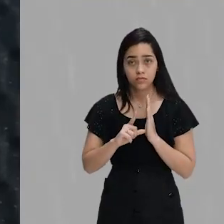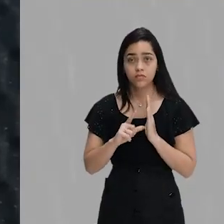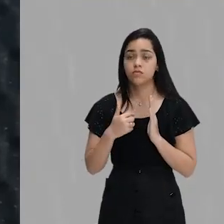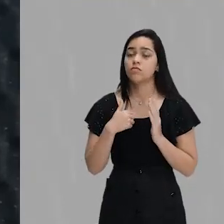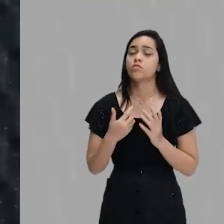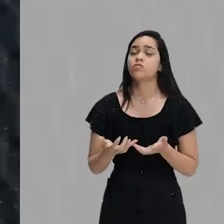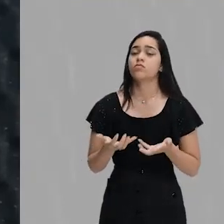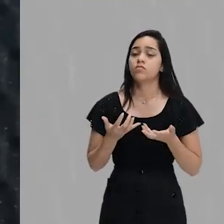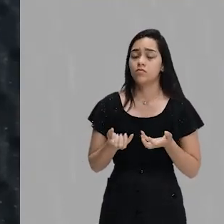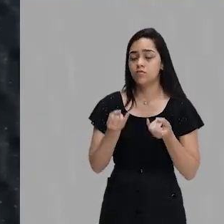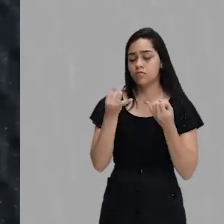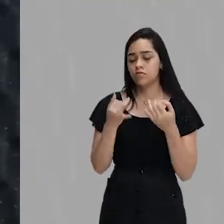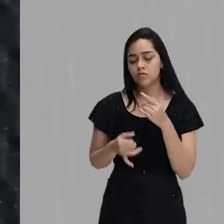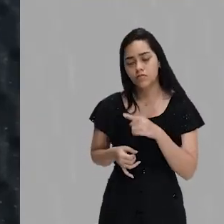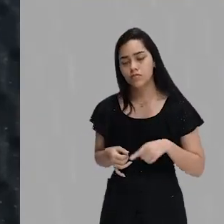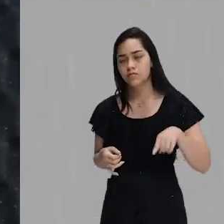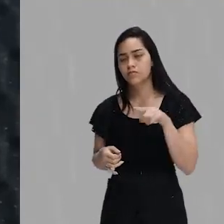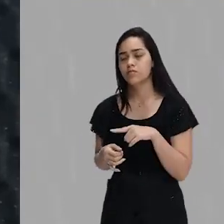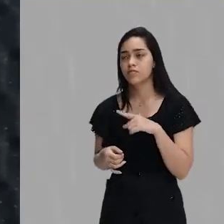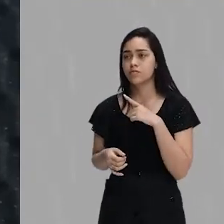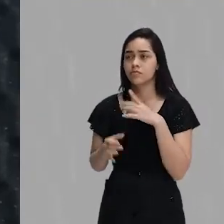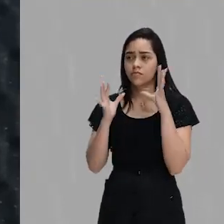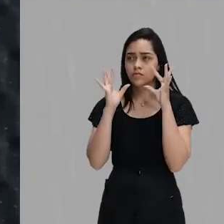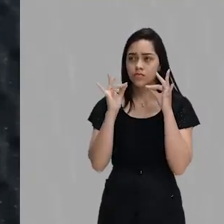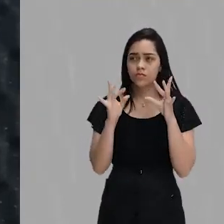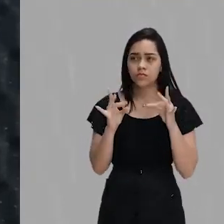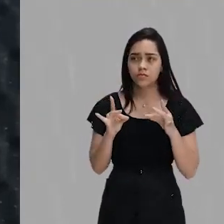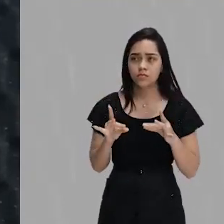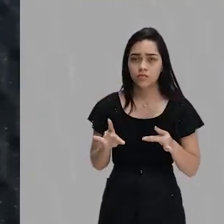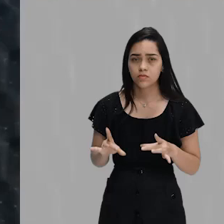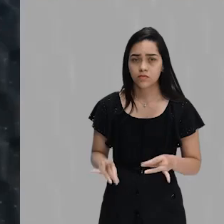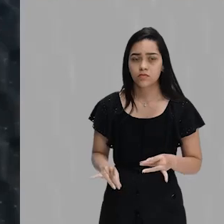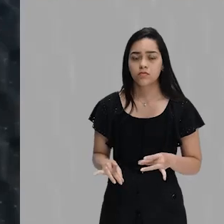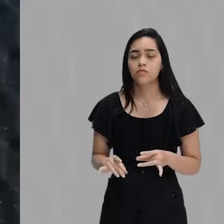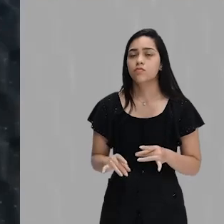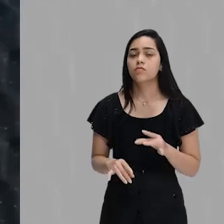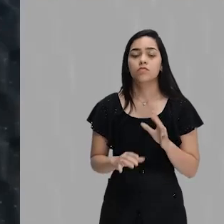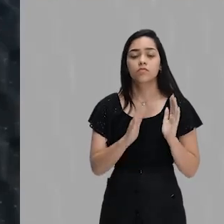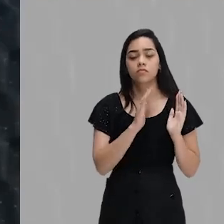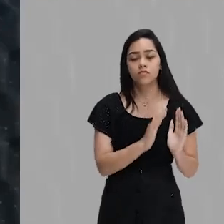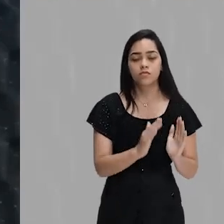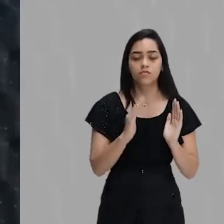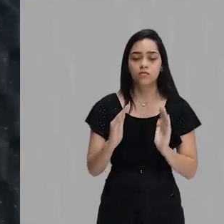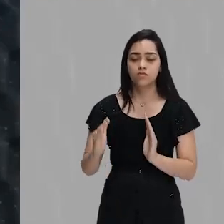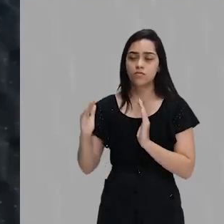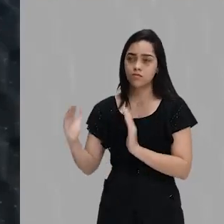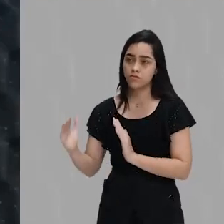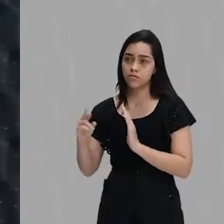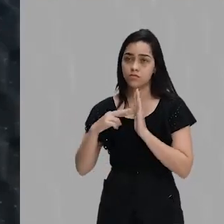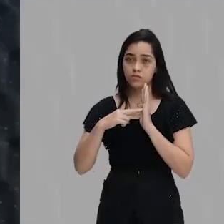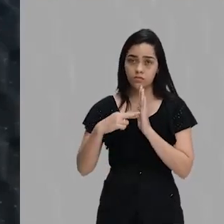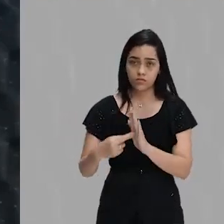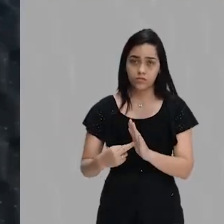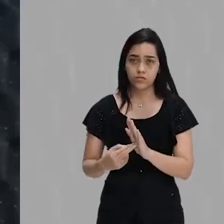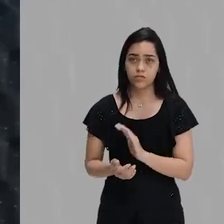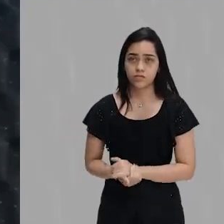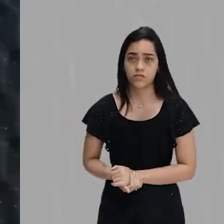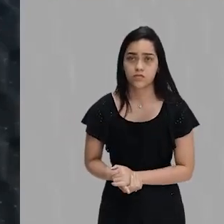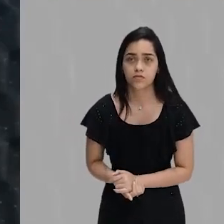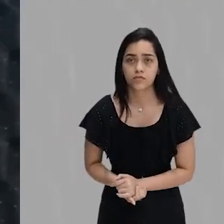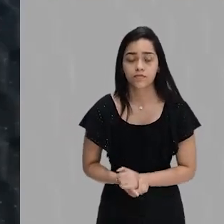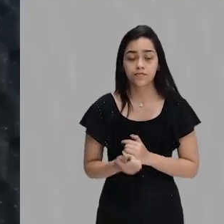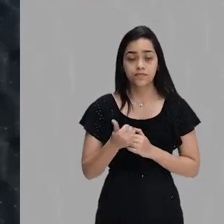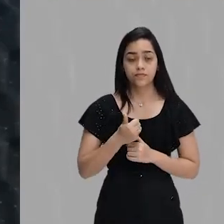quero dizer para vocês detalhadamente o que cada fase da intérfase ela representa. A